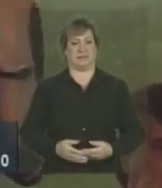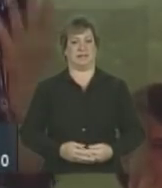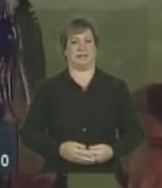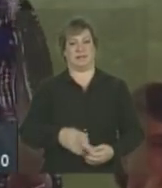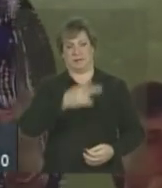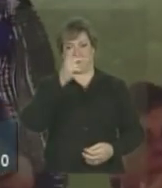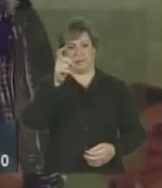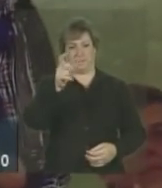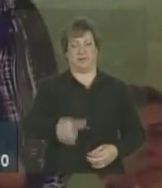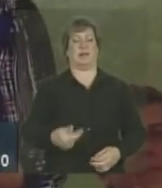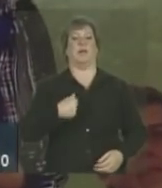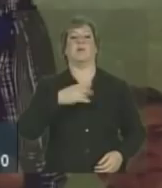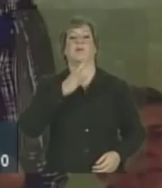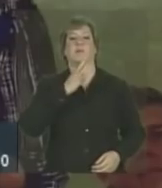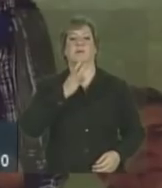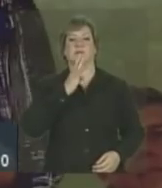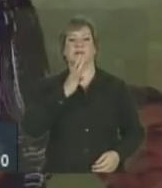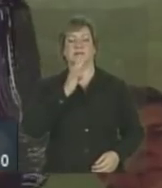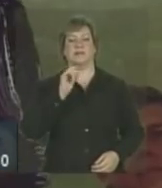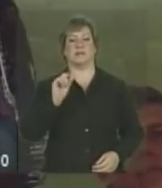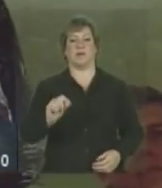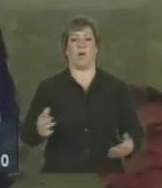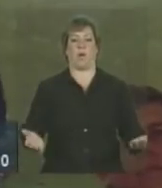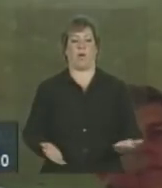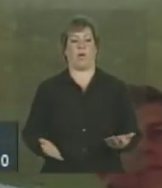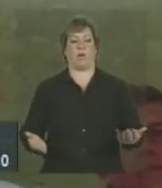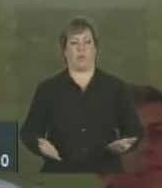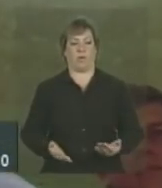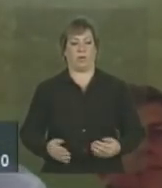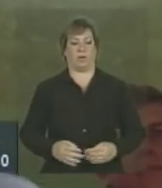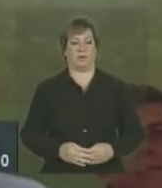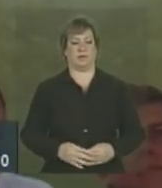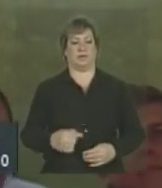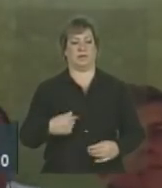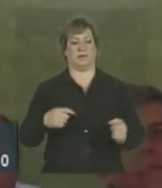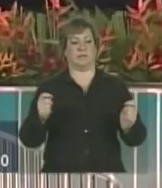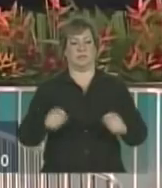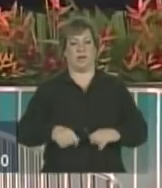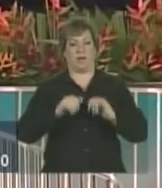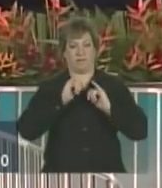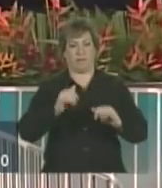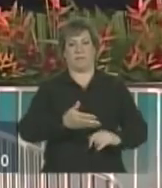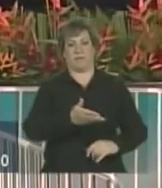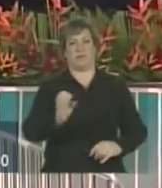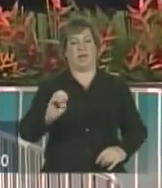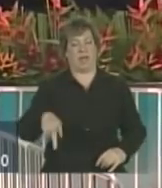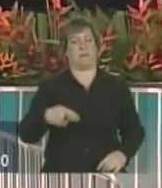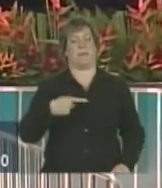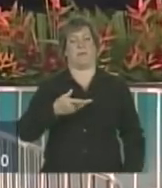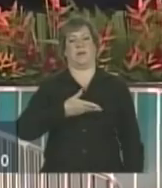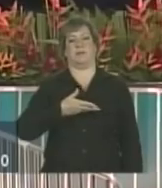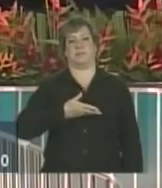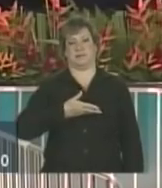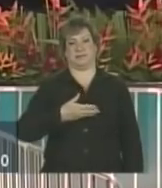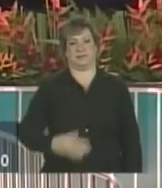essa pessoa que eu conheci e que hoje eu posso dizer para vocês que é meu amigo.